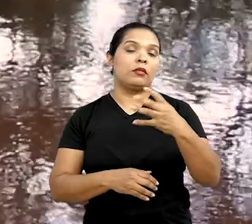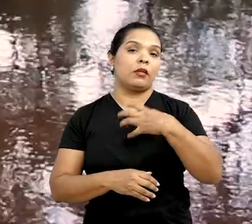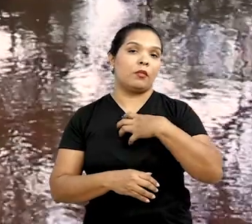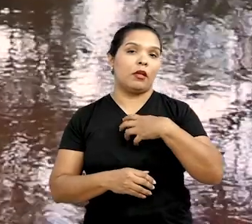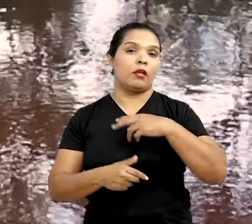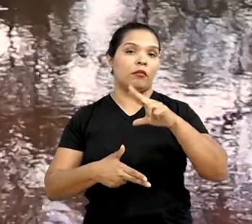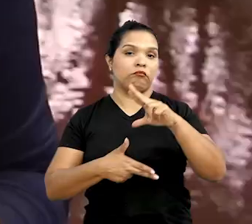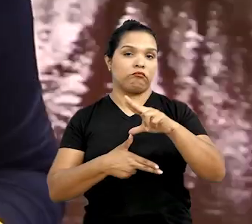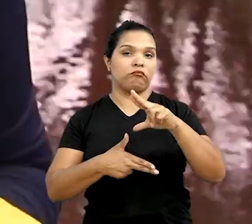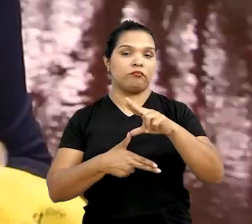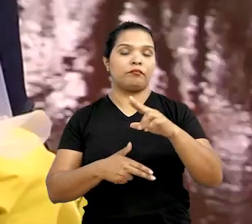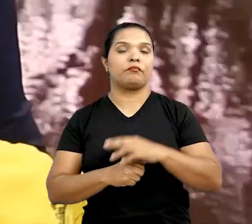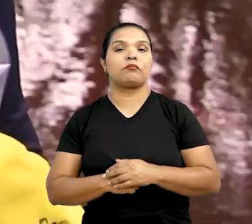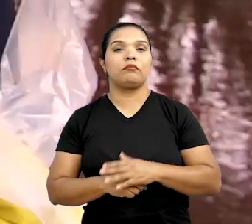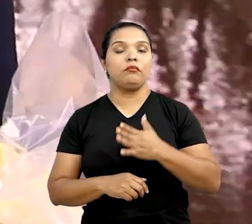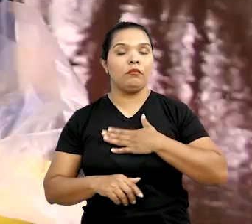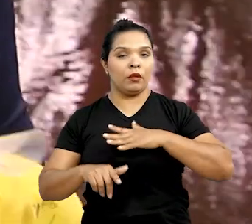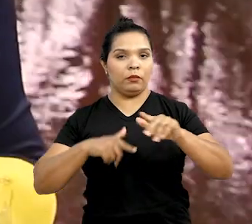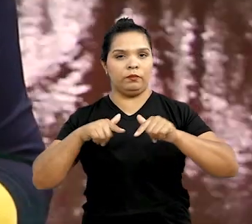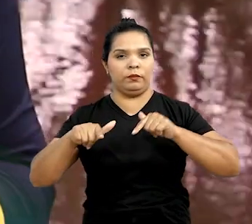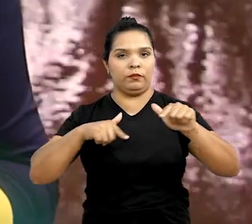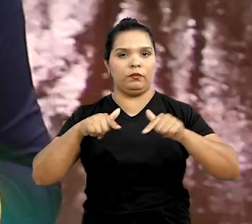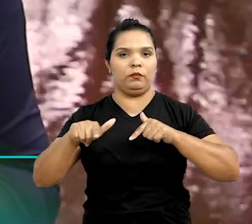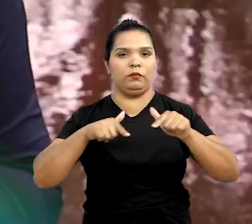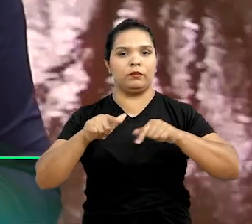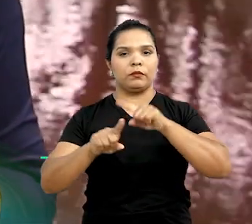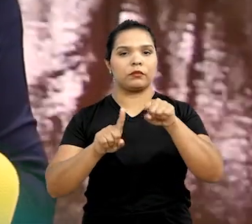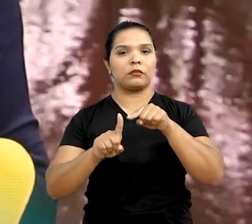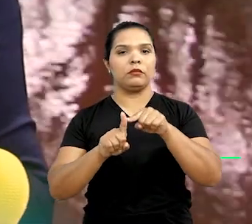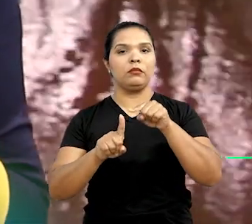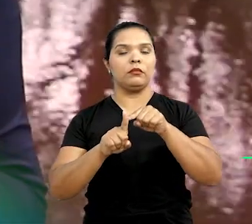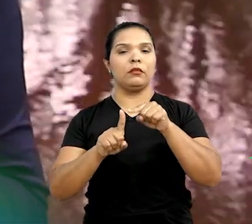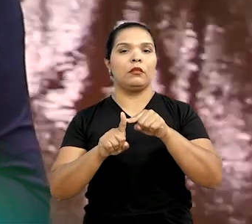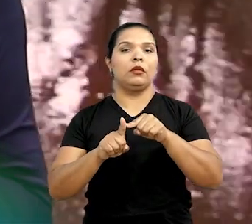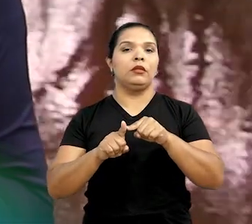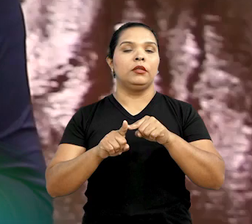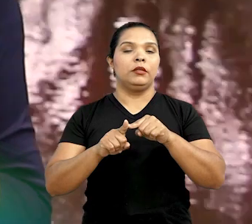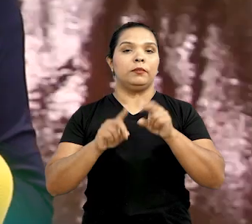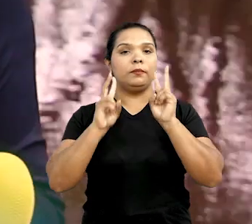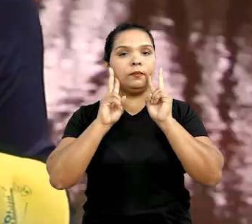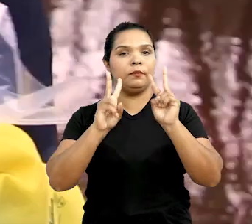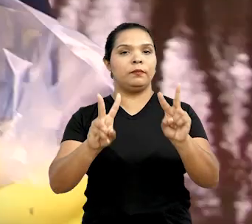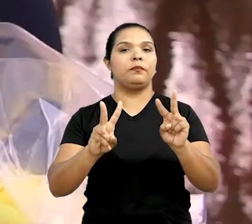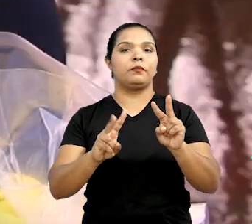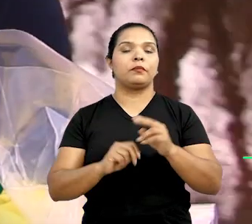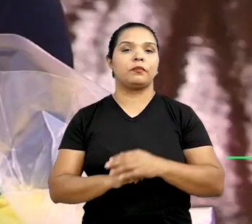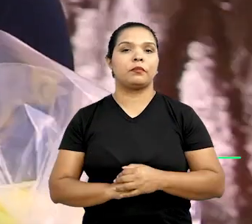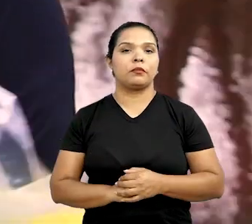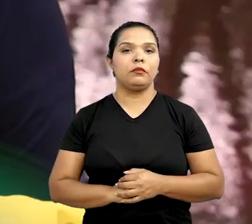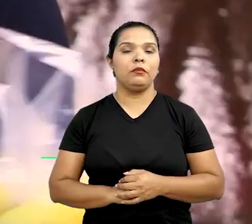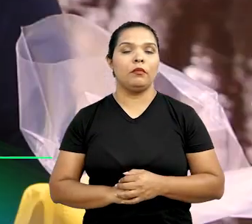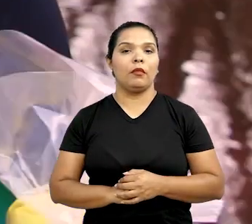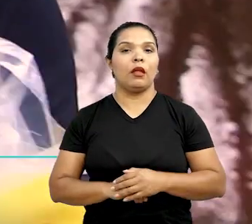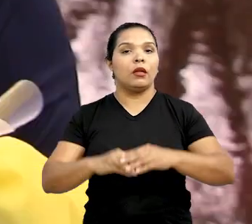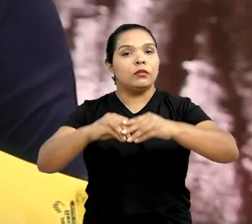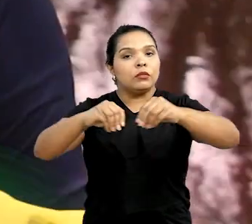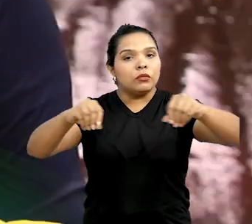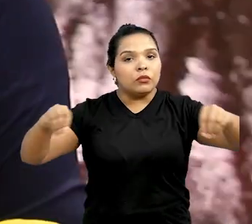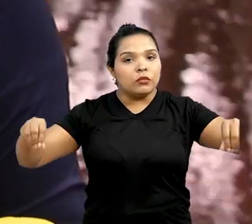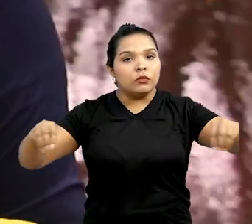Charlene Rodrigues. O meu trabalho ele tem como objetivo observar a influência do uso dos